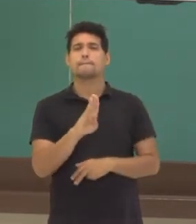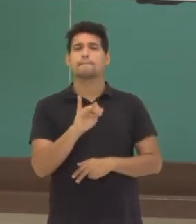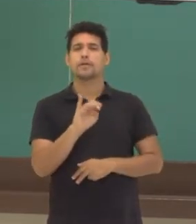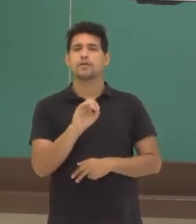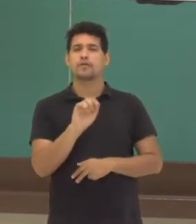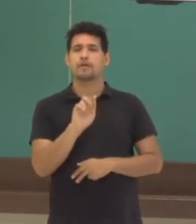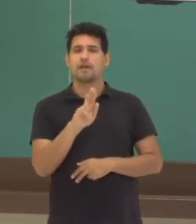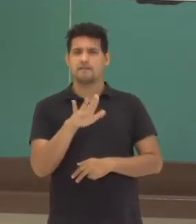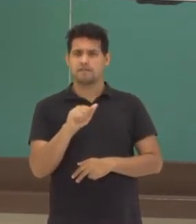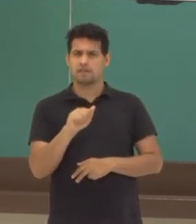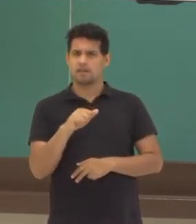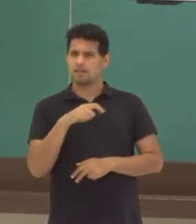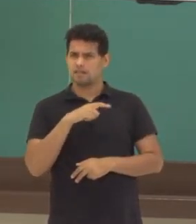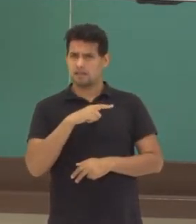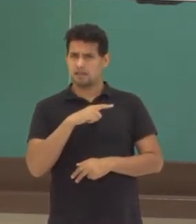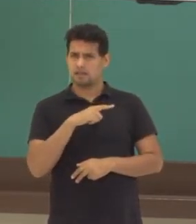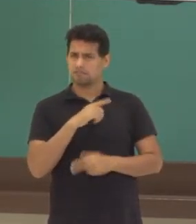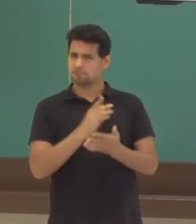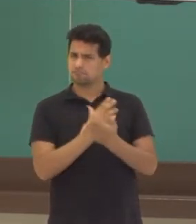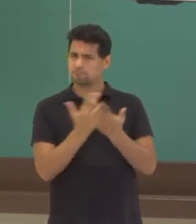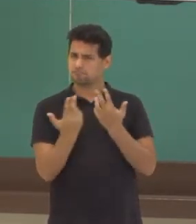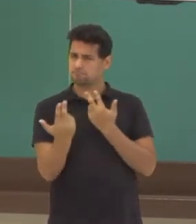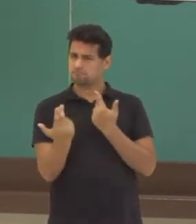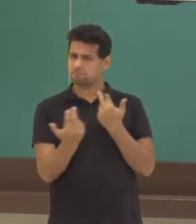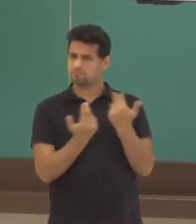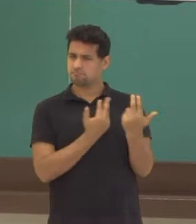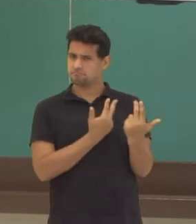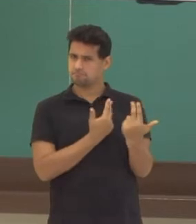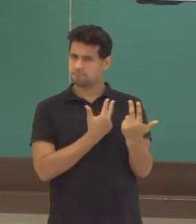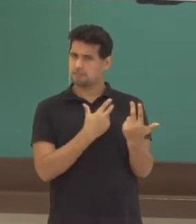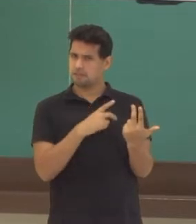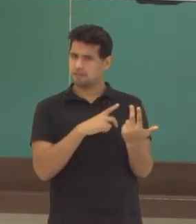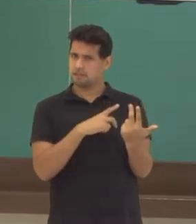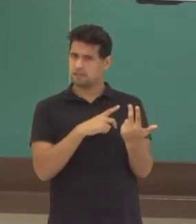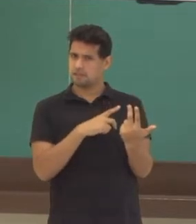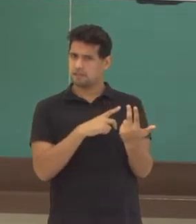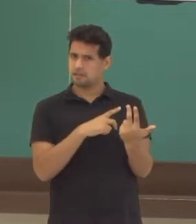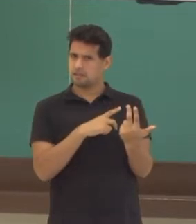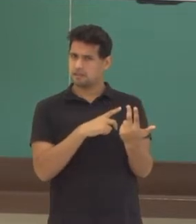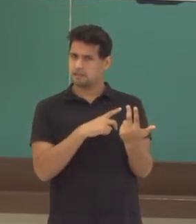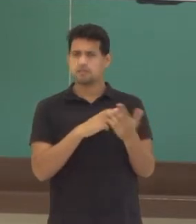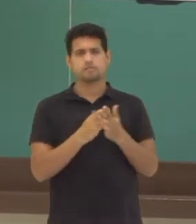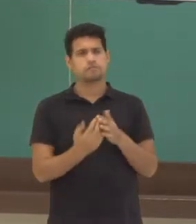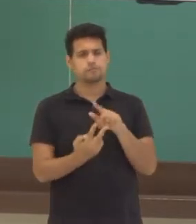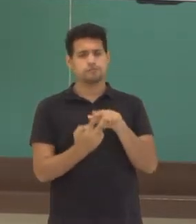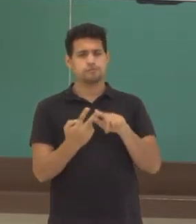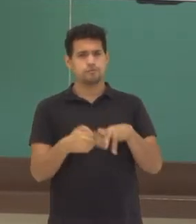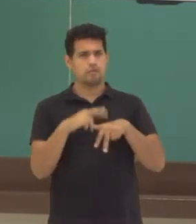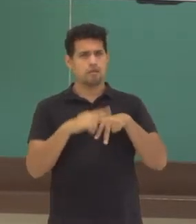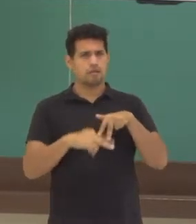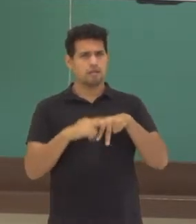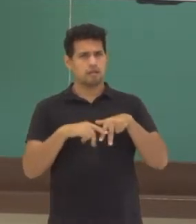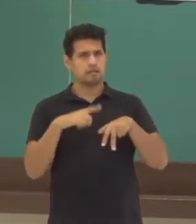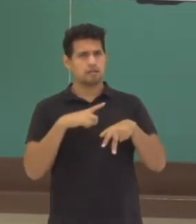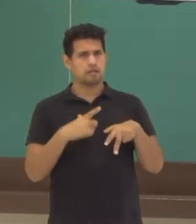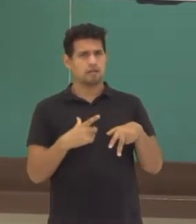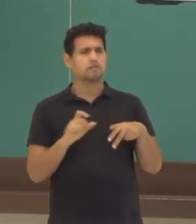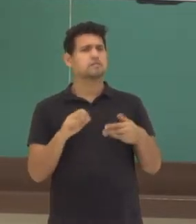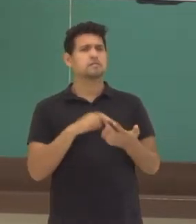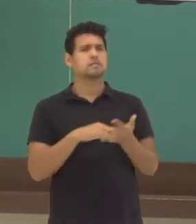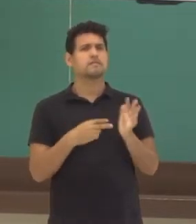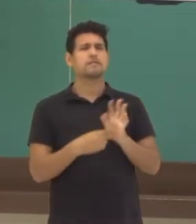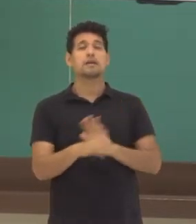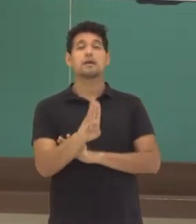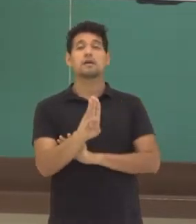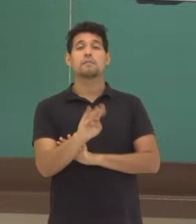tem alguma semelhança, né, que pode ser colocada nesses dois gêneros? Né? O que que é uma biografia,